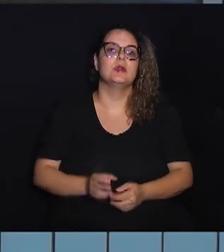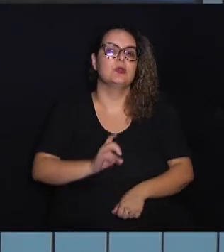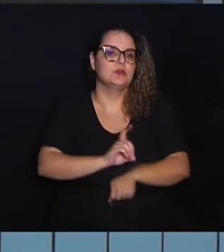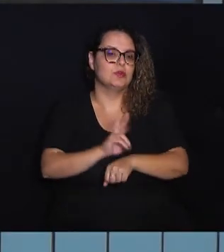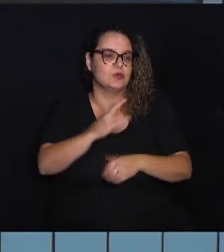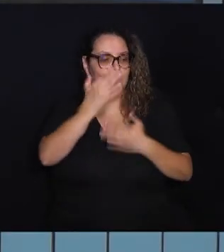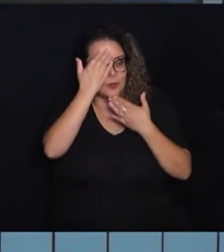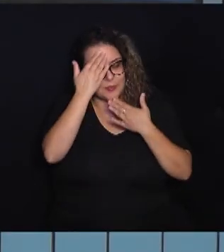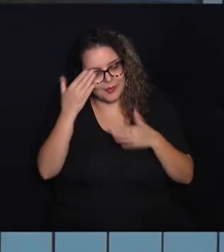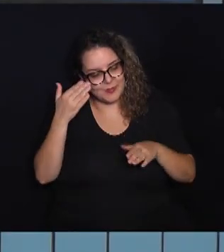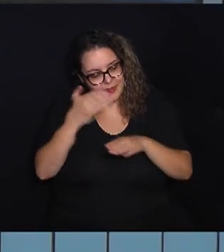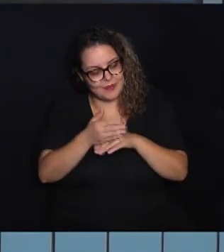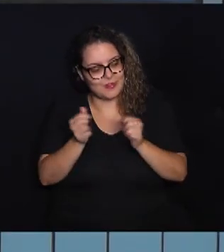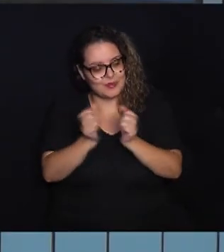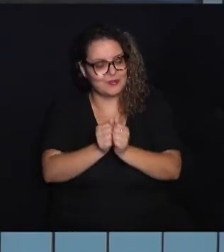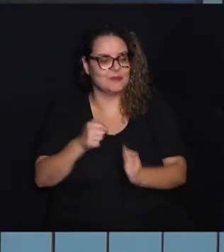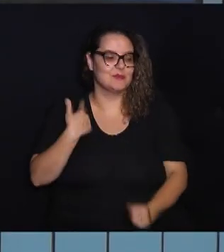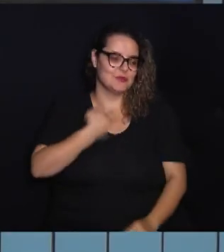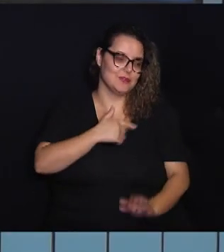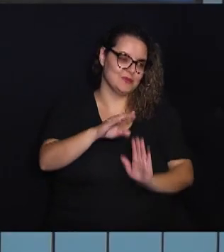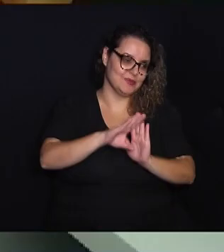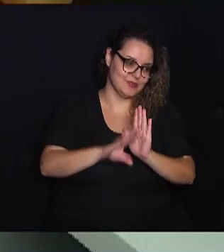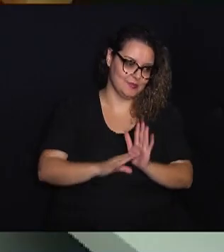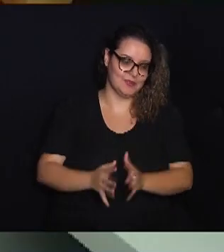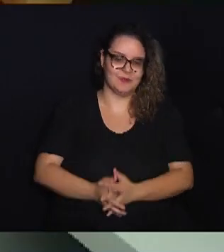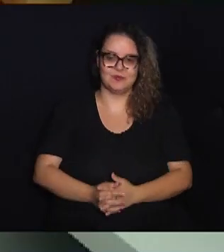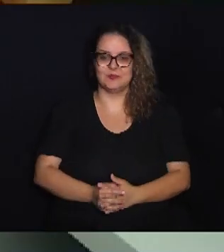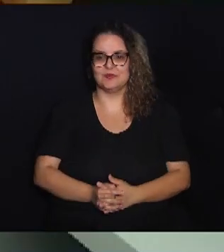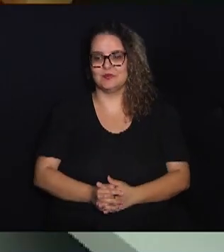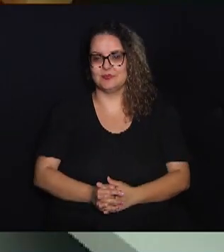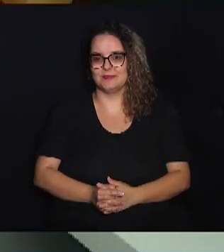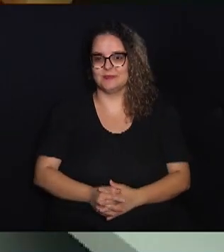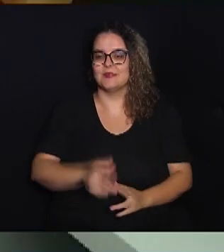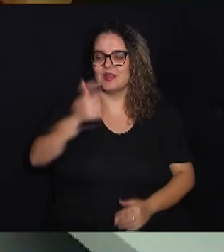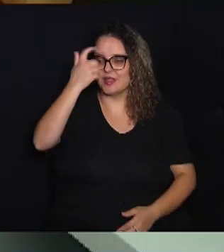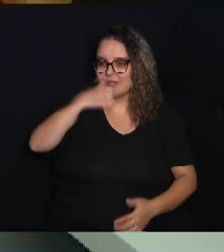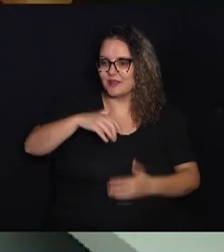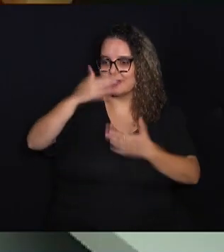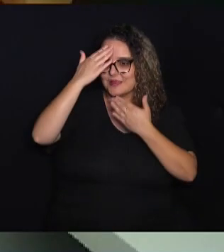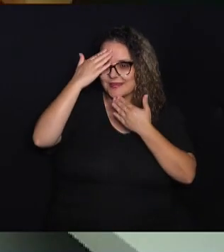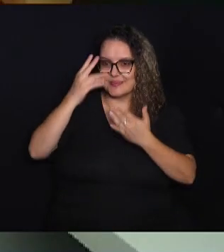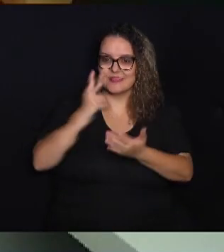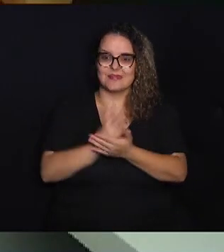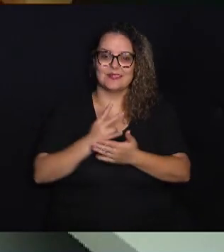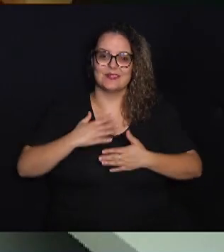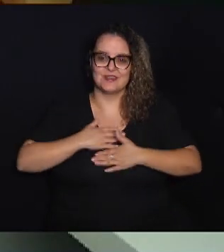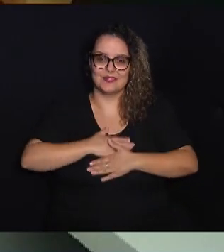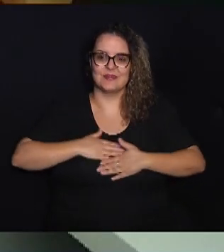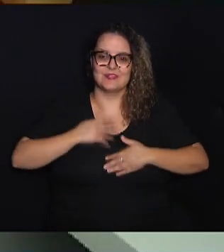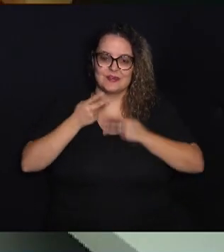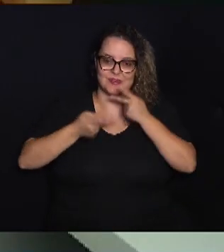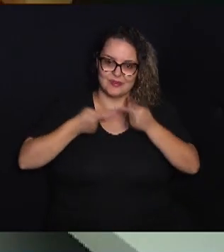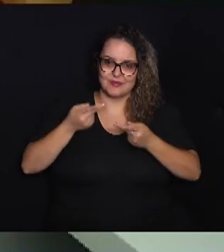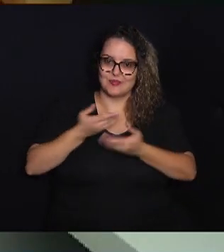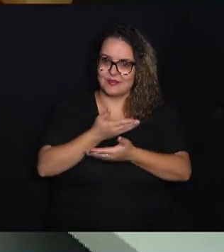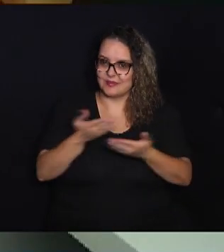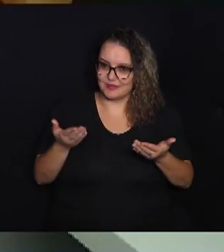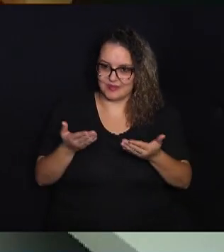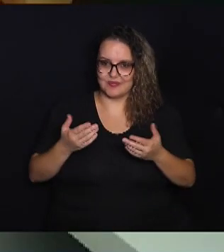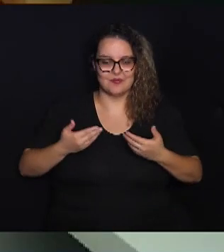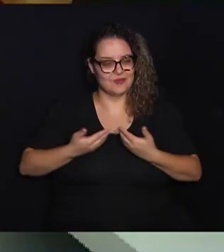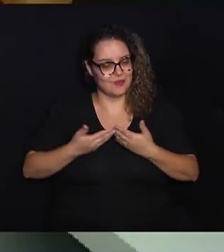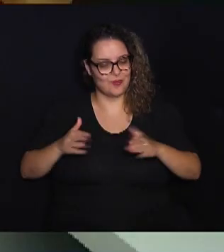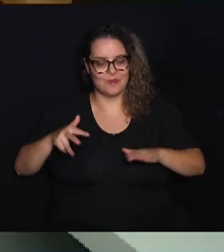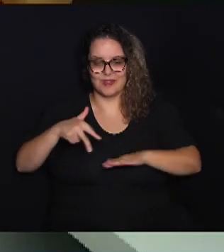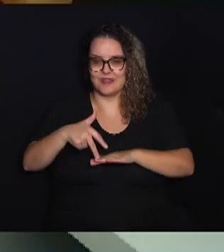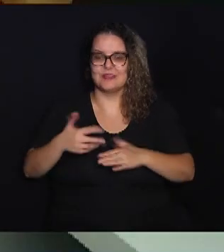pela sua participação aqui no nosso programa. Eu que agradeço, sempre um prazer falar com vocês e fico à